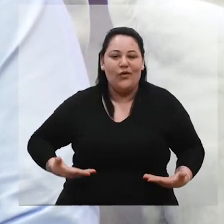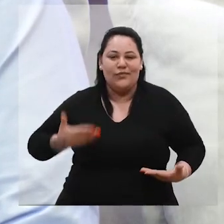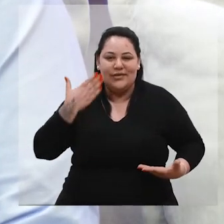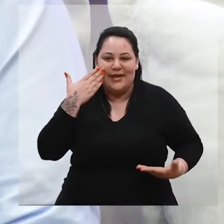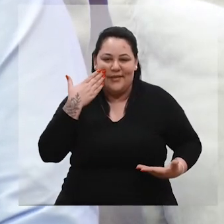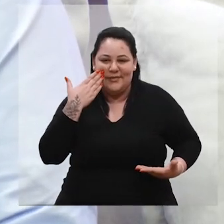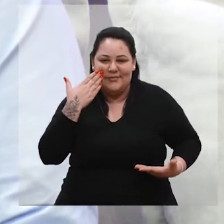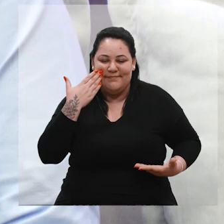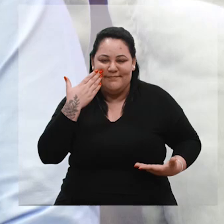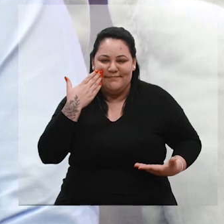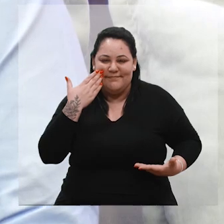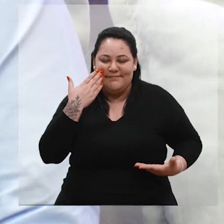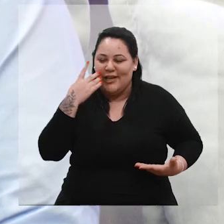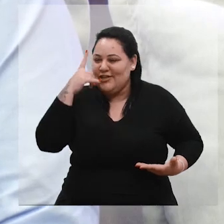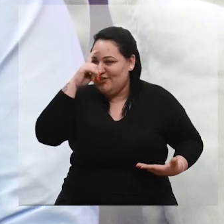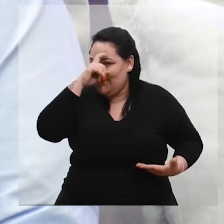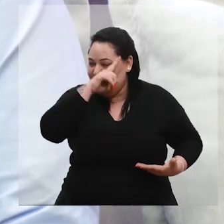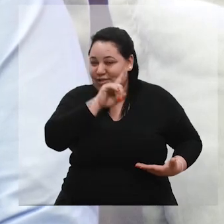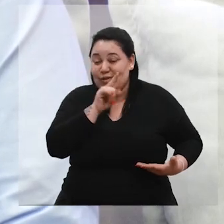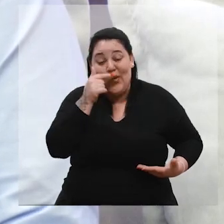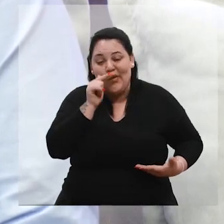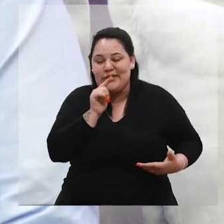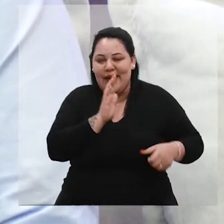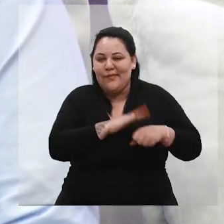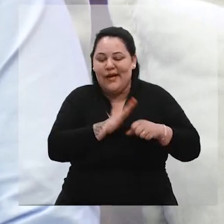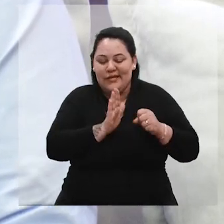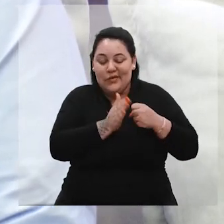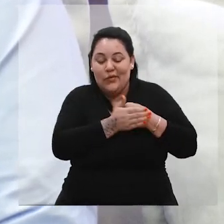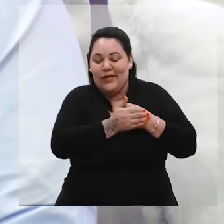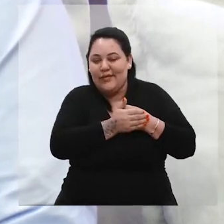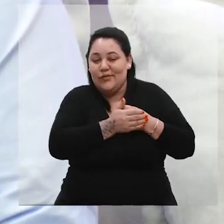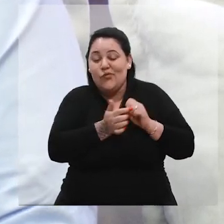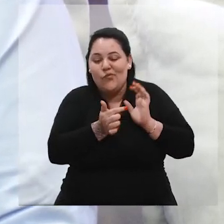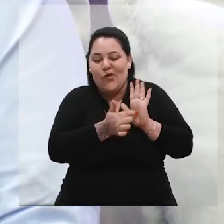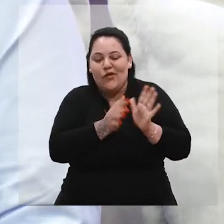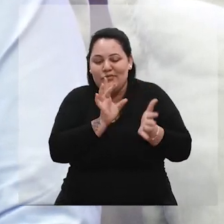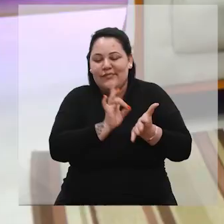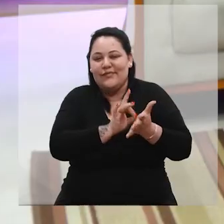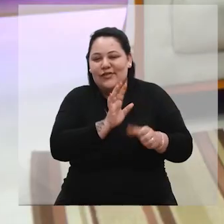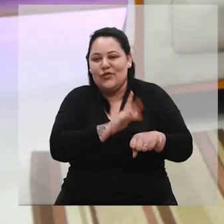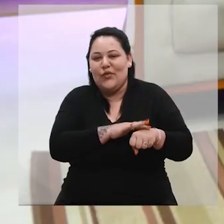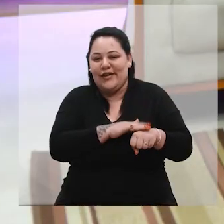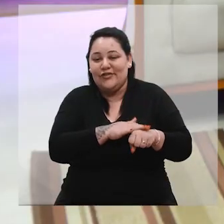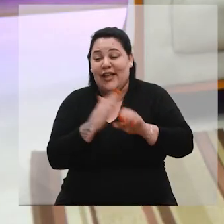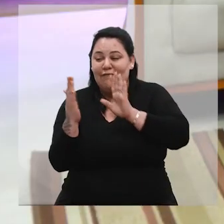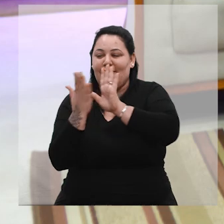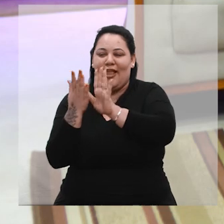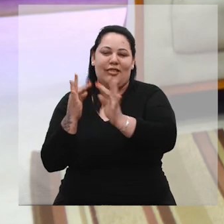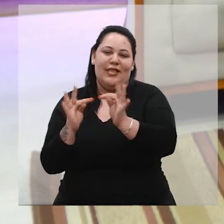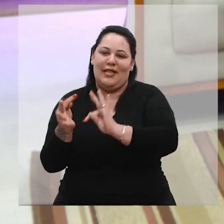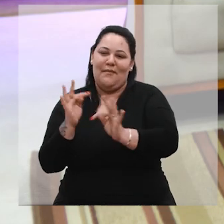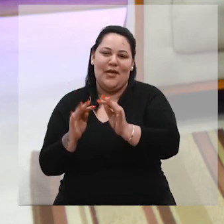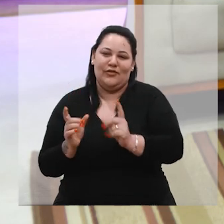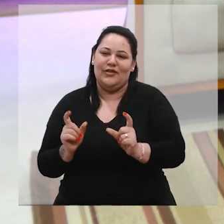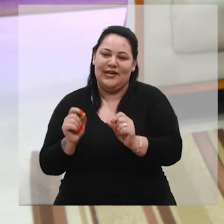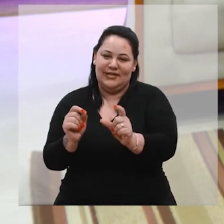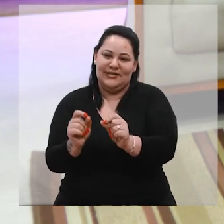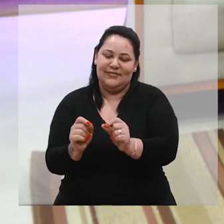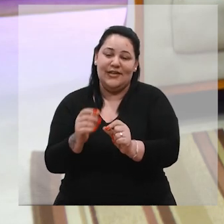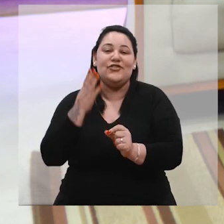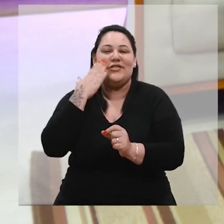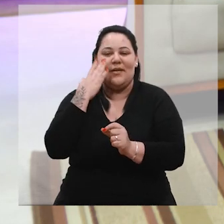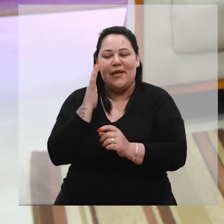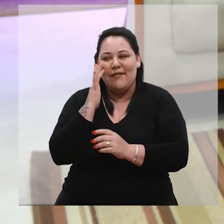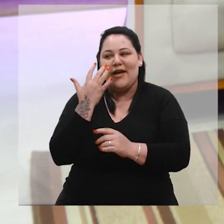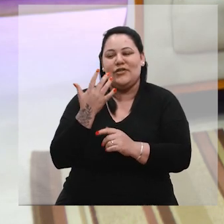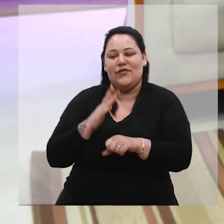com isso, mexe com esse fato de tu não conseguir mais esconder. Ou, que tá doente. Né? Que tu tá passando por um tratamento, enfim. Tu vai estar